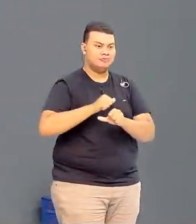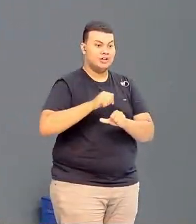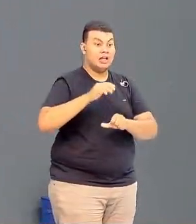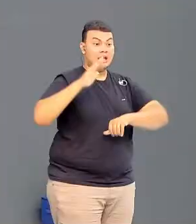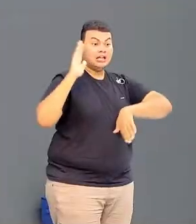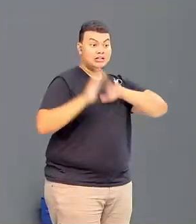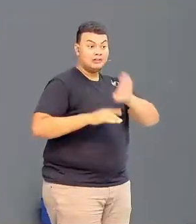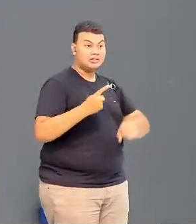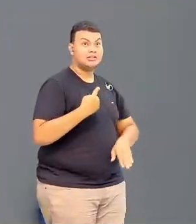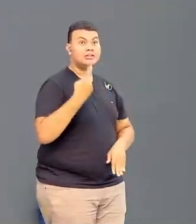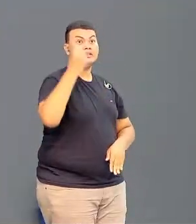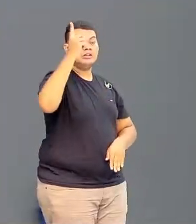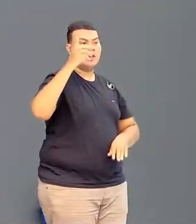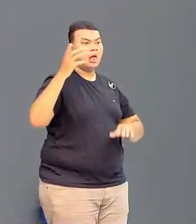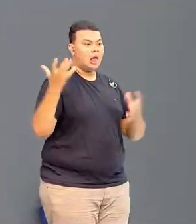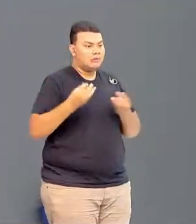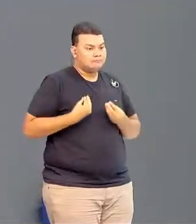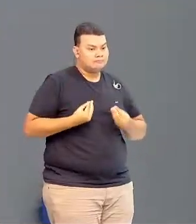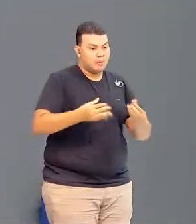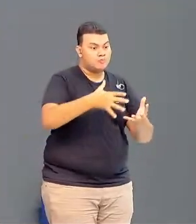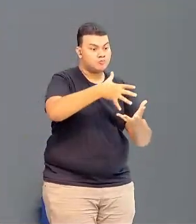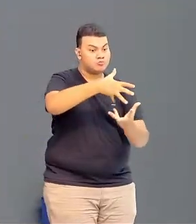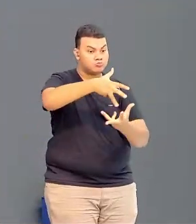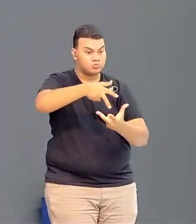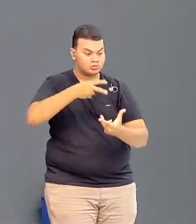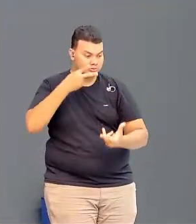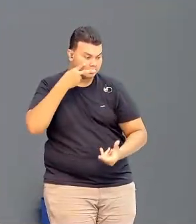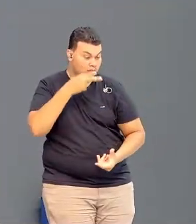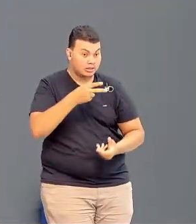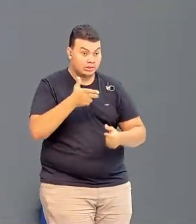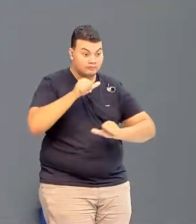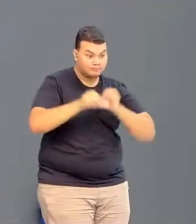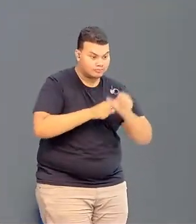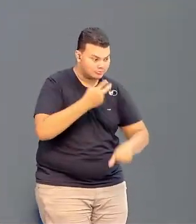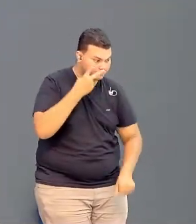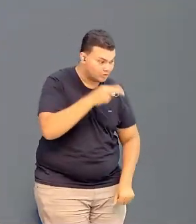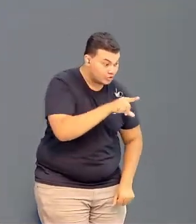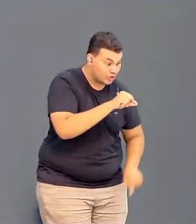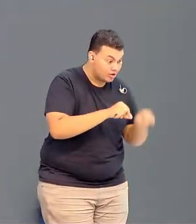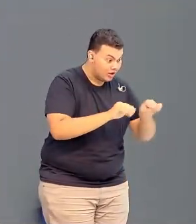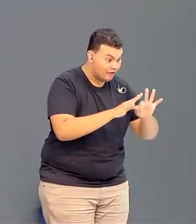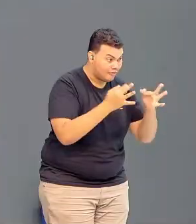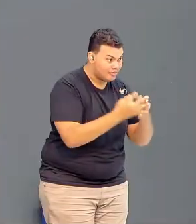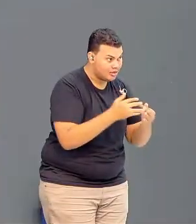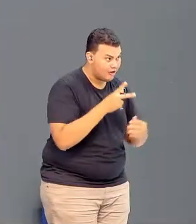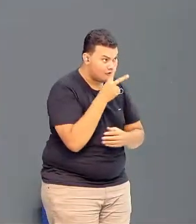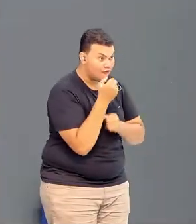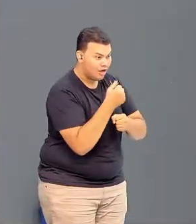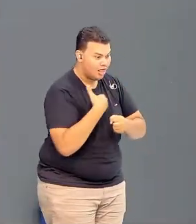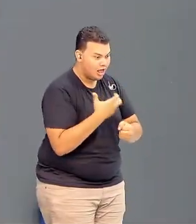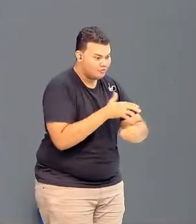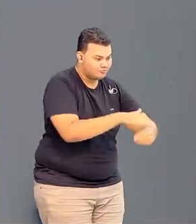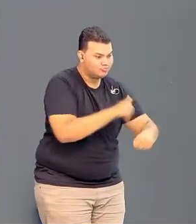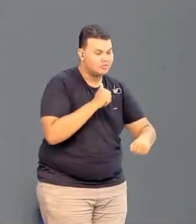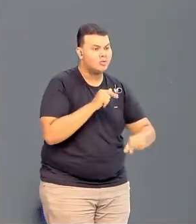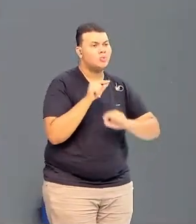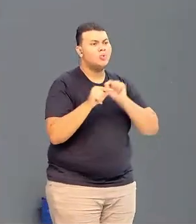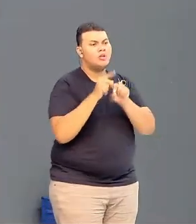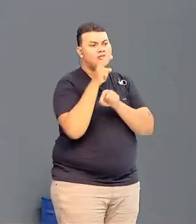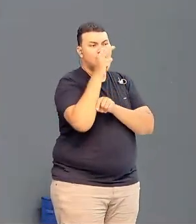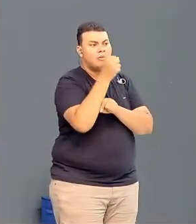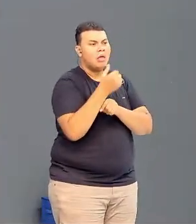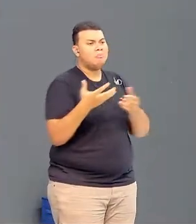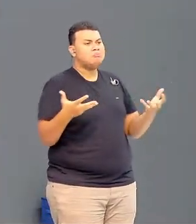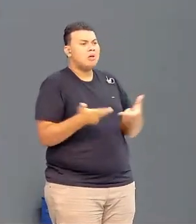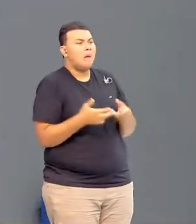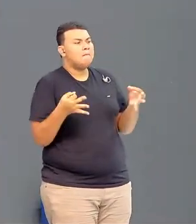as vezes que Deus quis trazer transformação para o mundo, Ele olhou para uma família e disse: é você, uma família forte que eu quero usar. Está falando de família perfeita